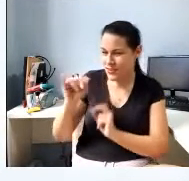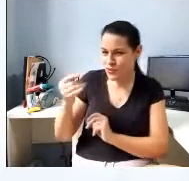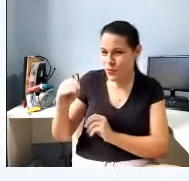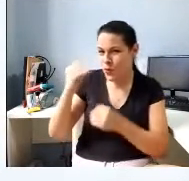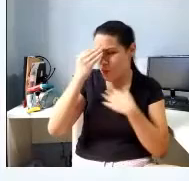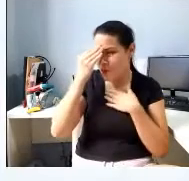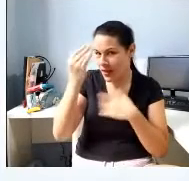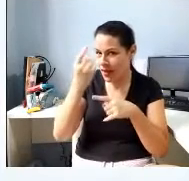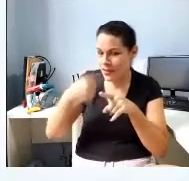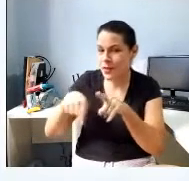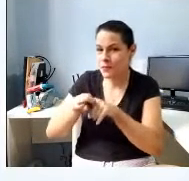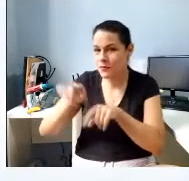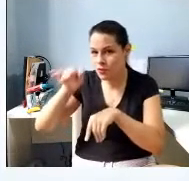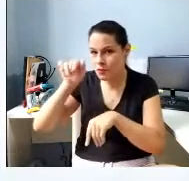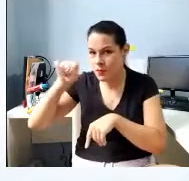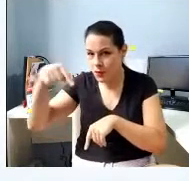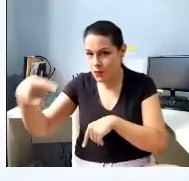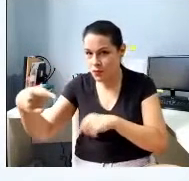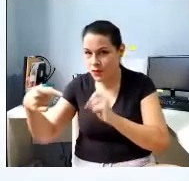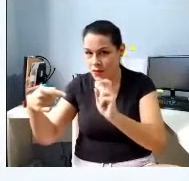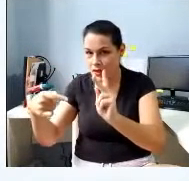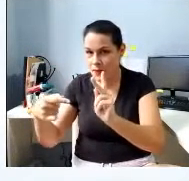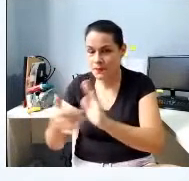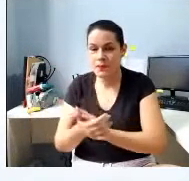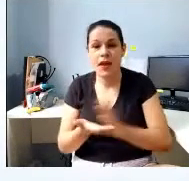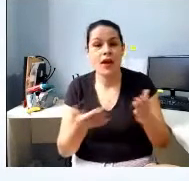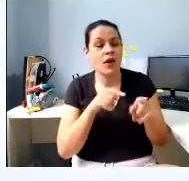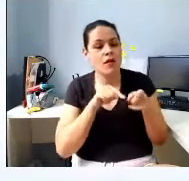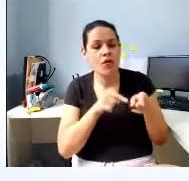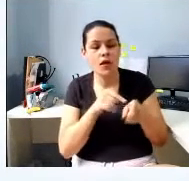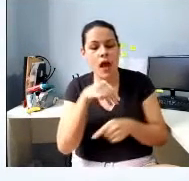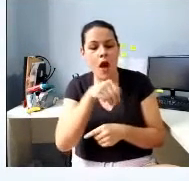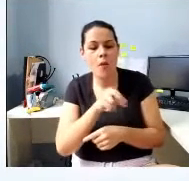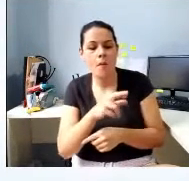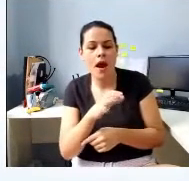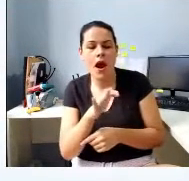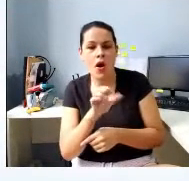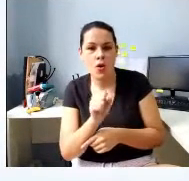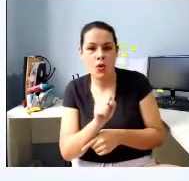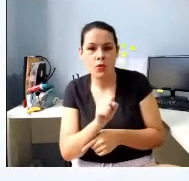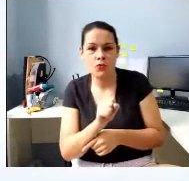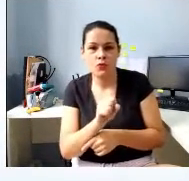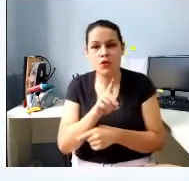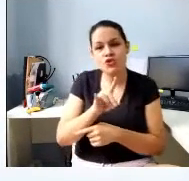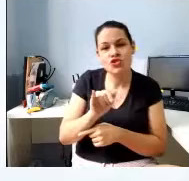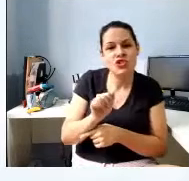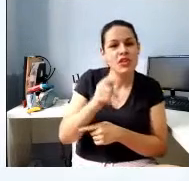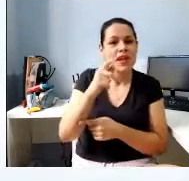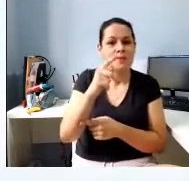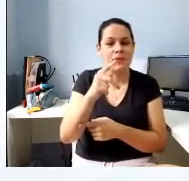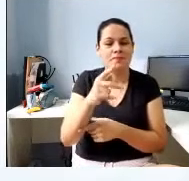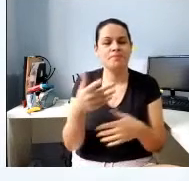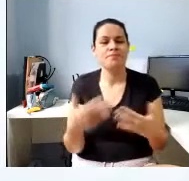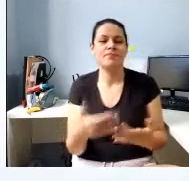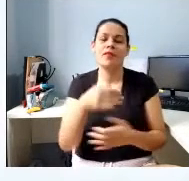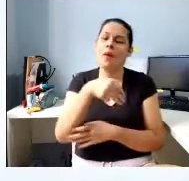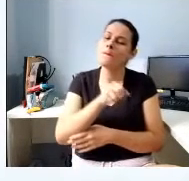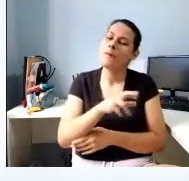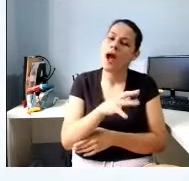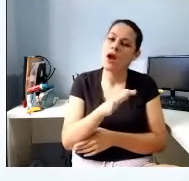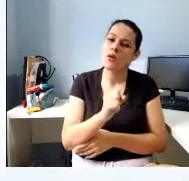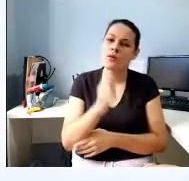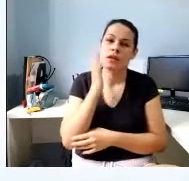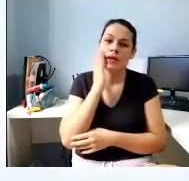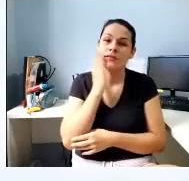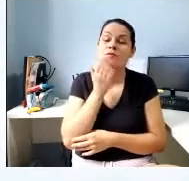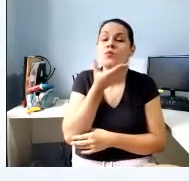você. Eu quero agora aqui cutucar o Marcos Verlani, do DIAP. Marcos, o Carluxo